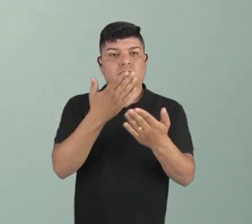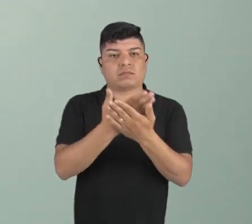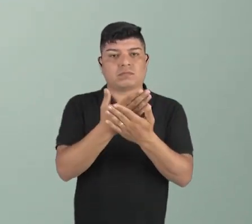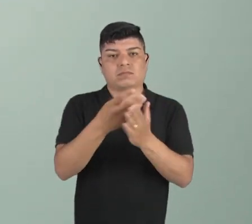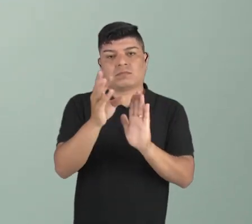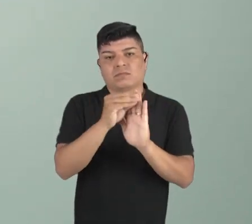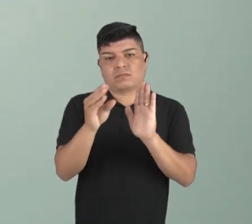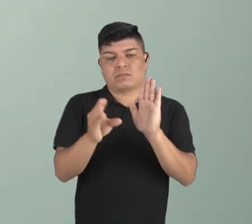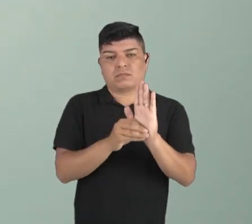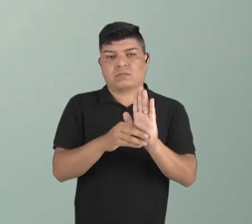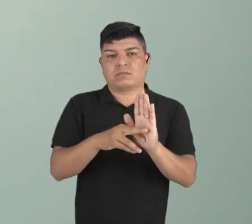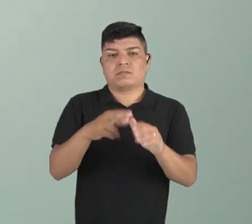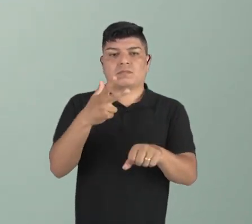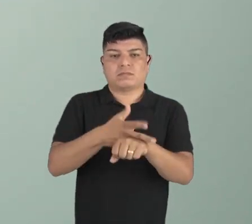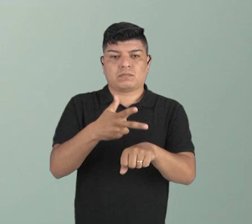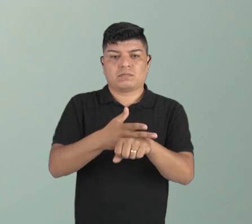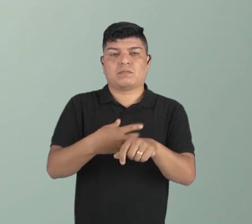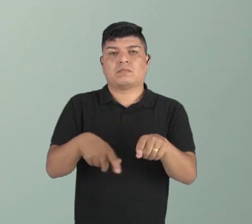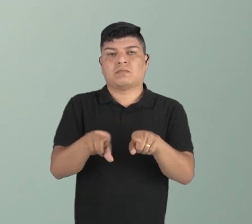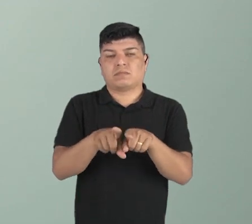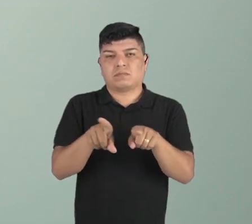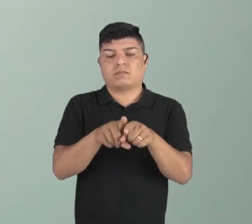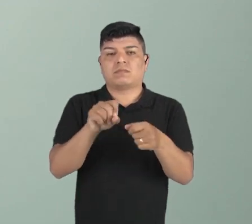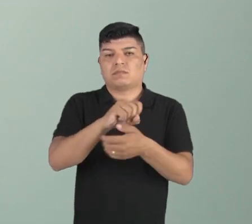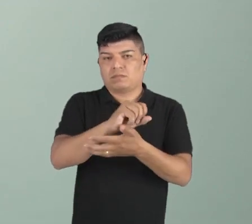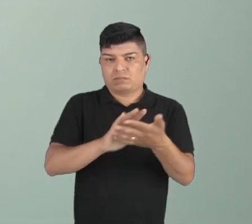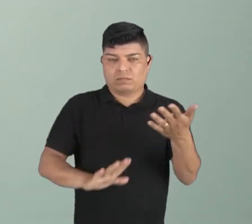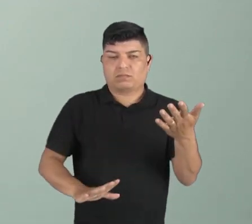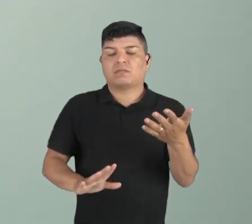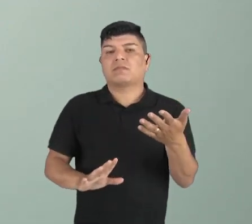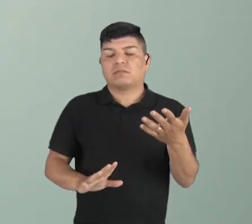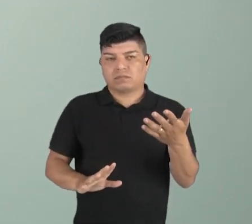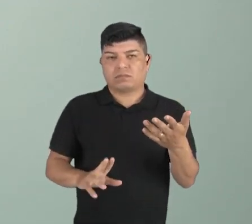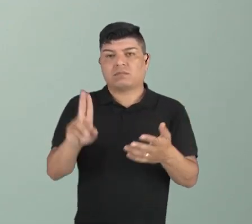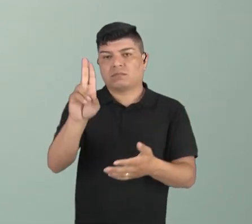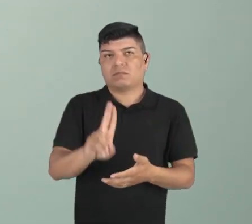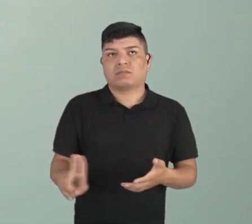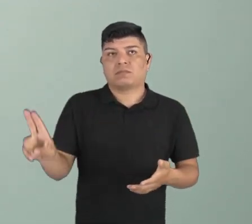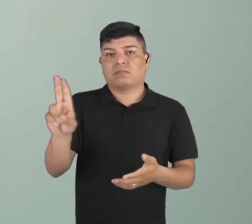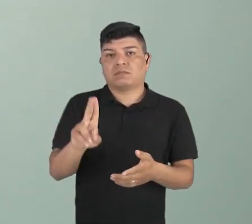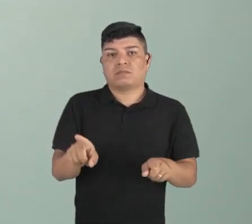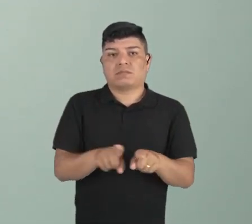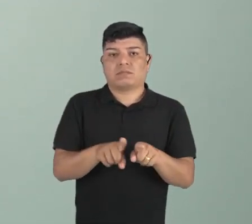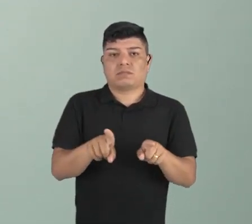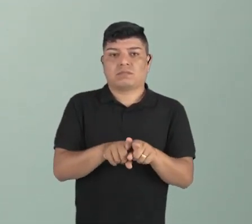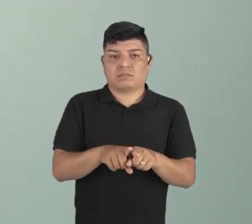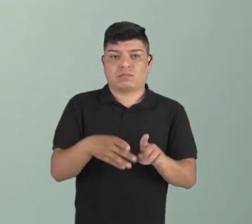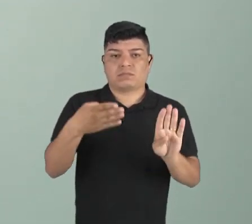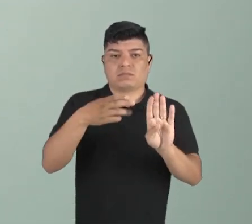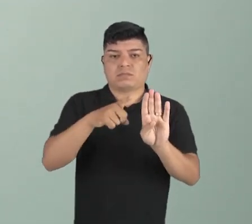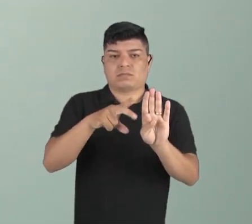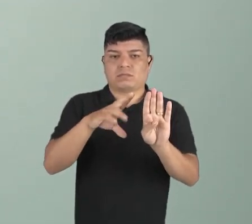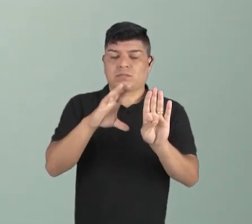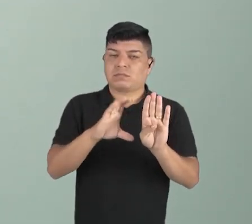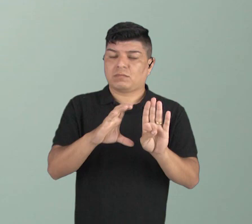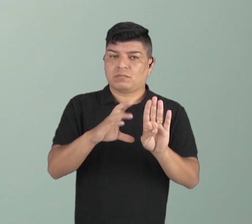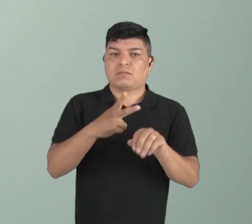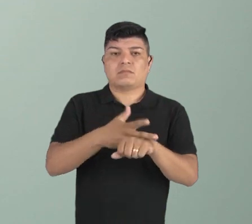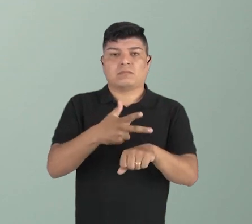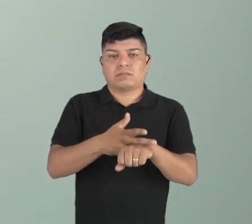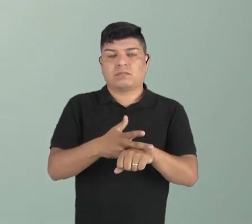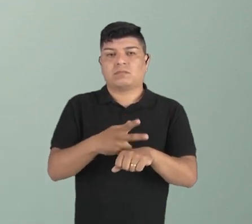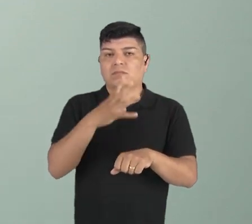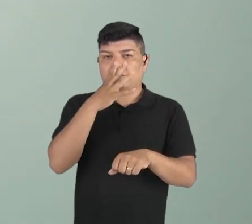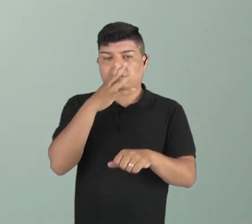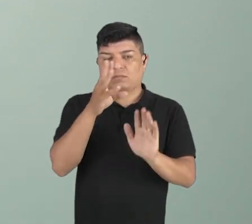Revise o conteúdo, reveja o vídeo, né? Faça suas atividades. Utilize também os vídeos do portal Eduque para